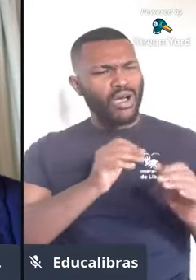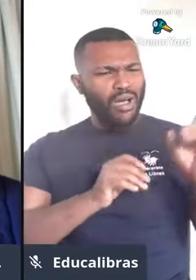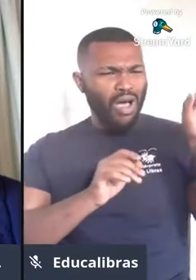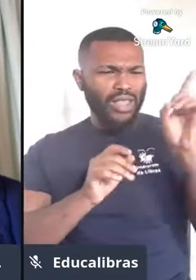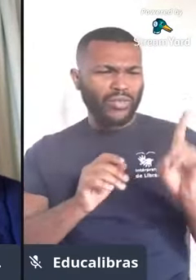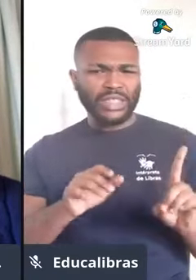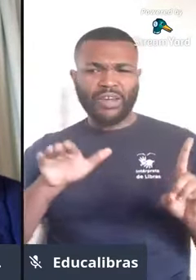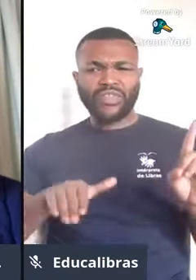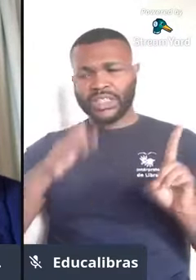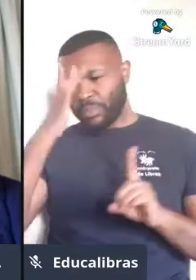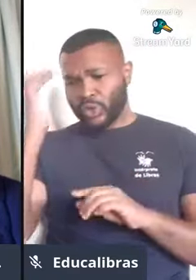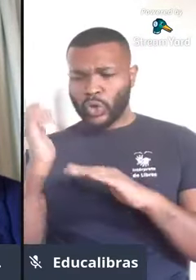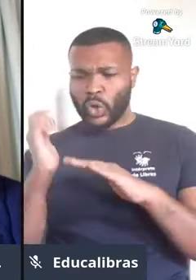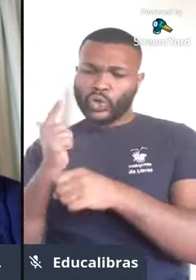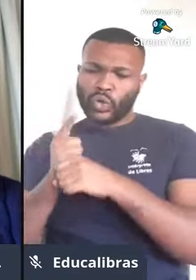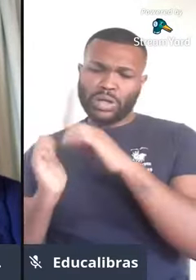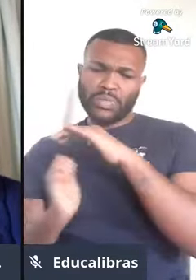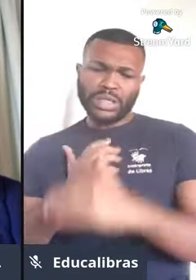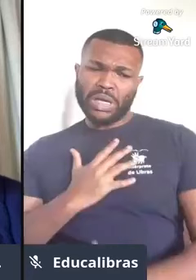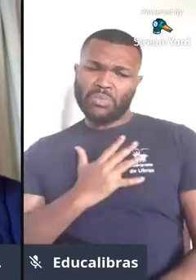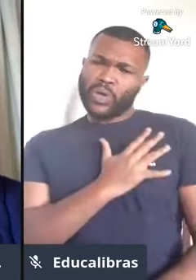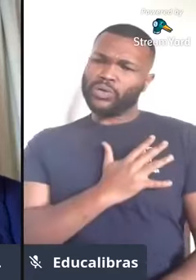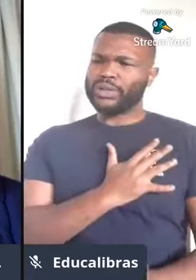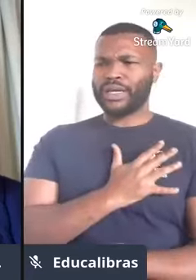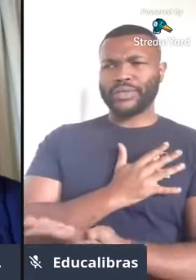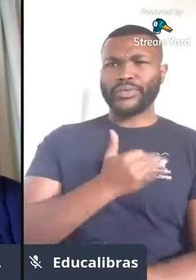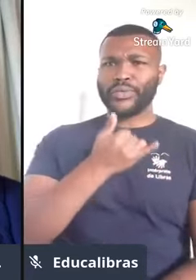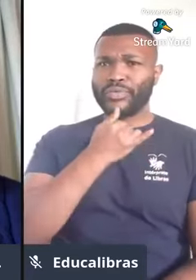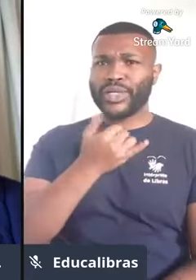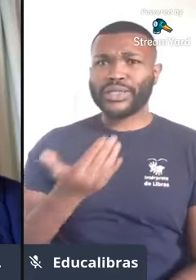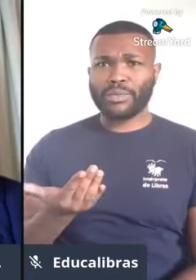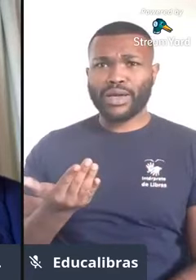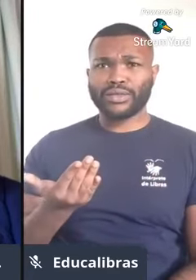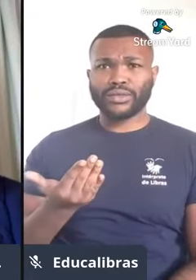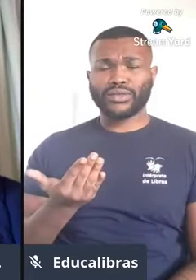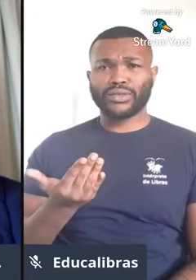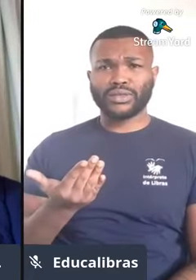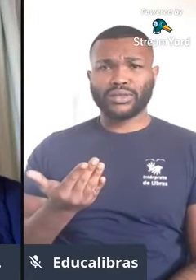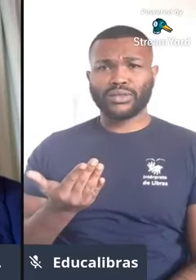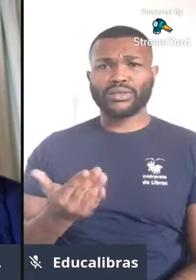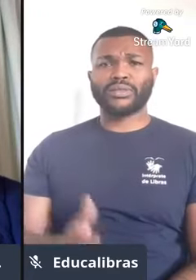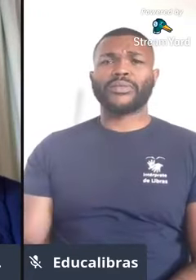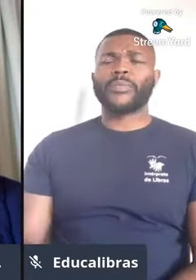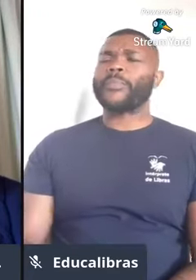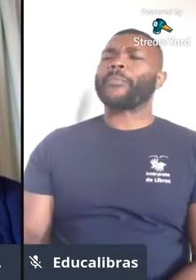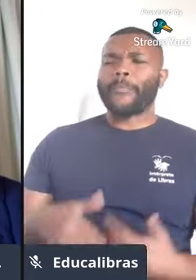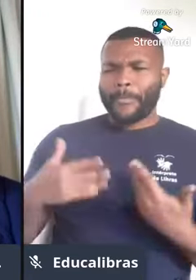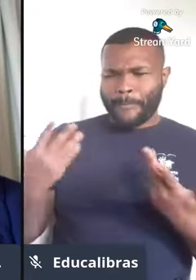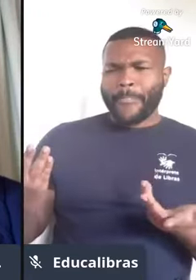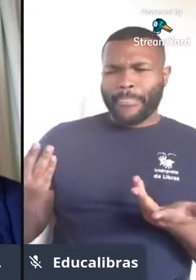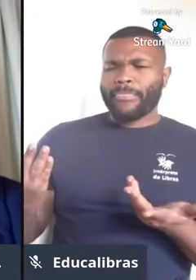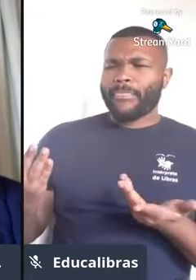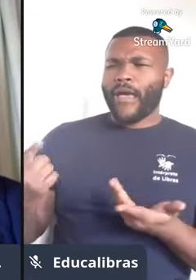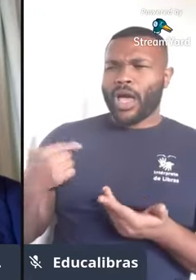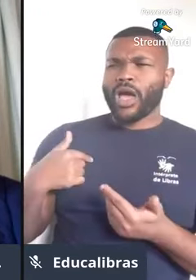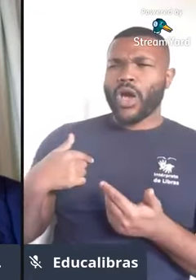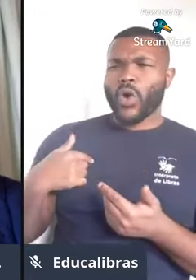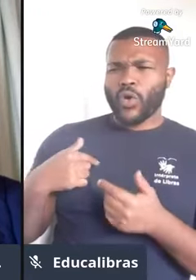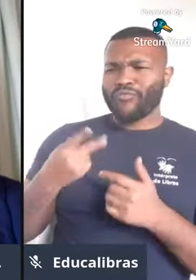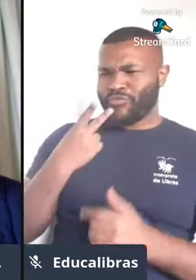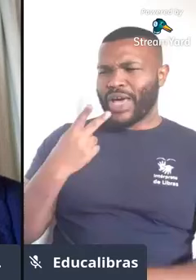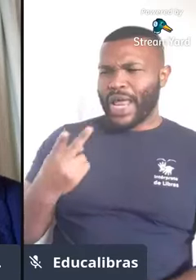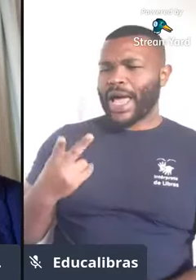preconceitos que, infelizmente, ainda existem. Os fatores são muitos, portanto. Uma das grandes reclamações das